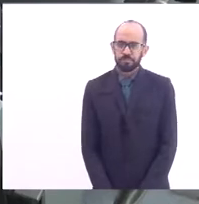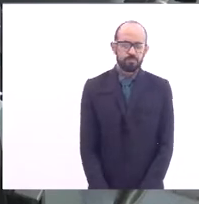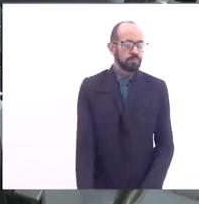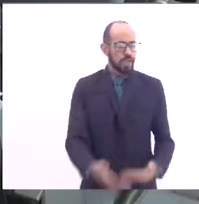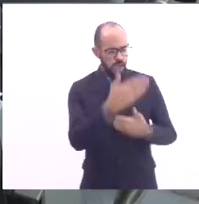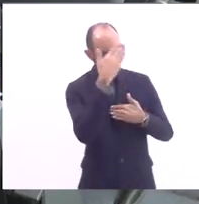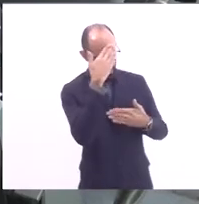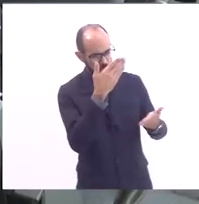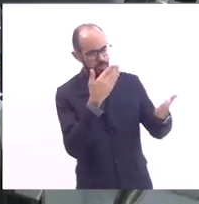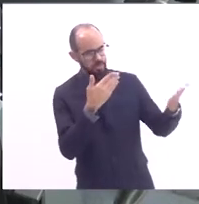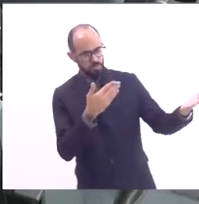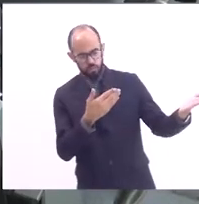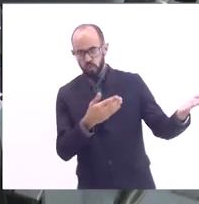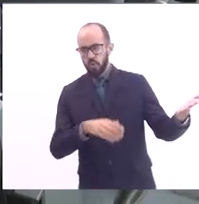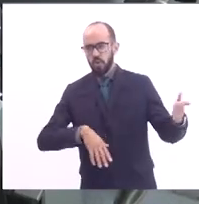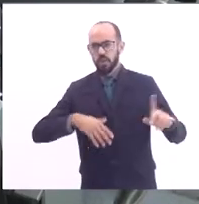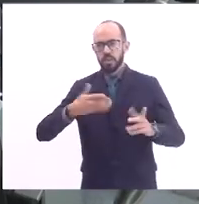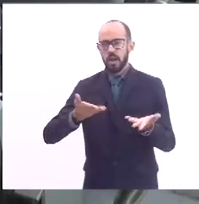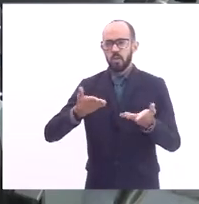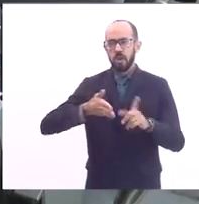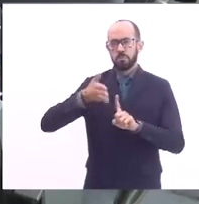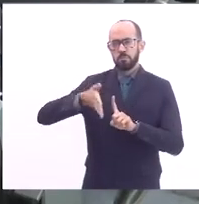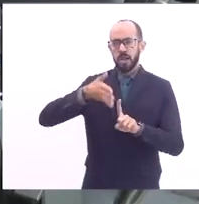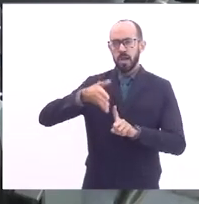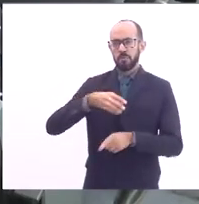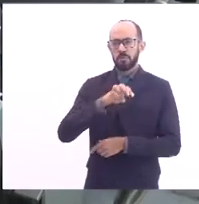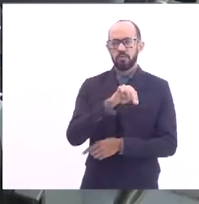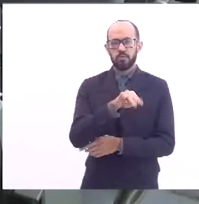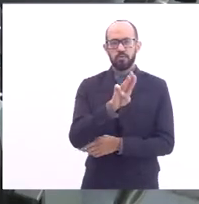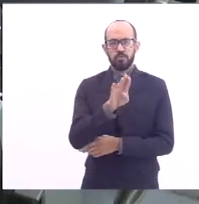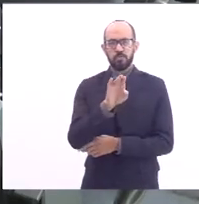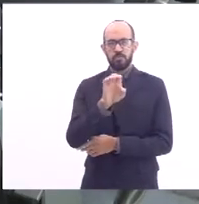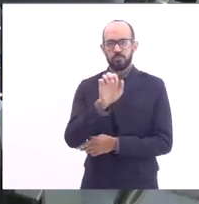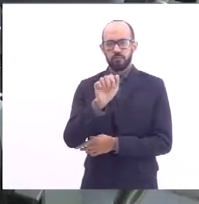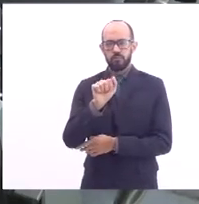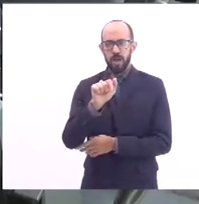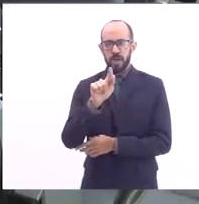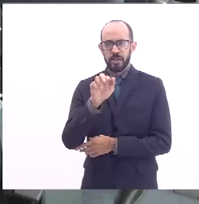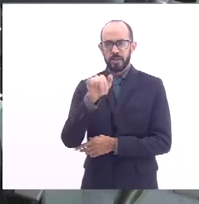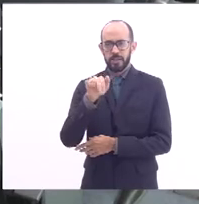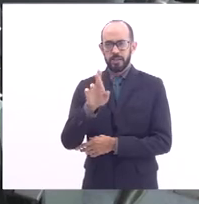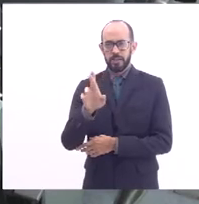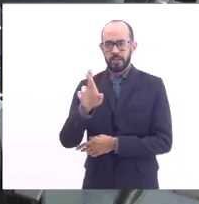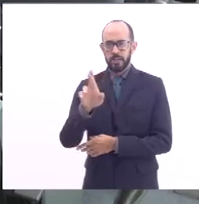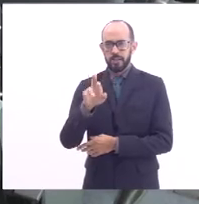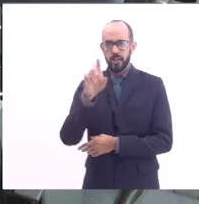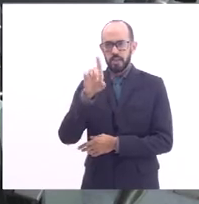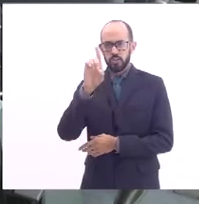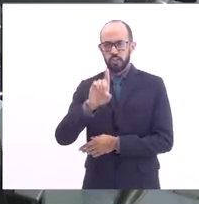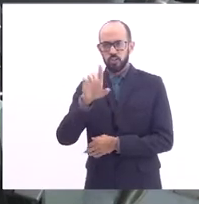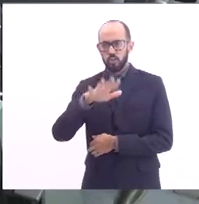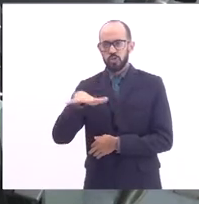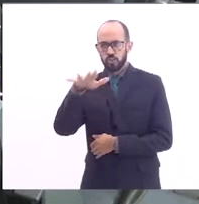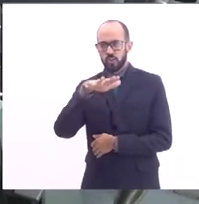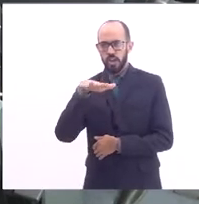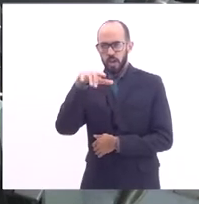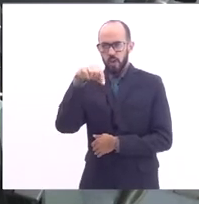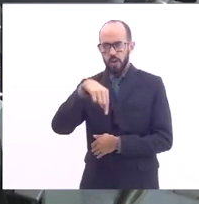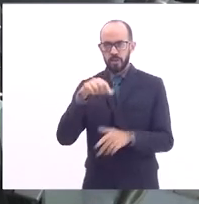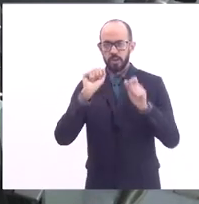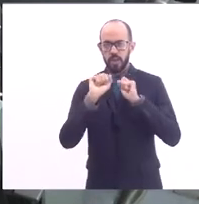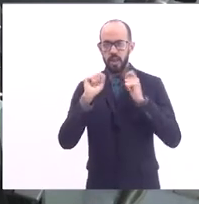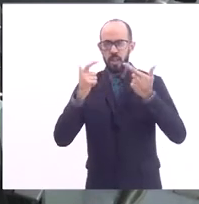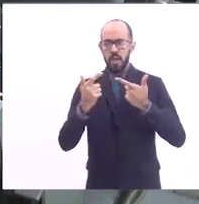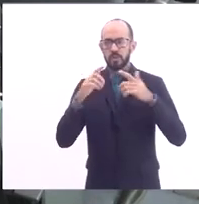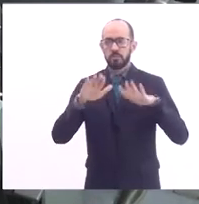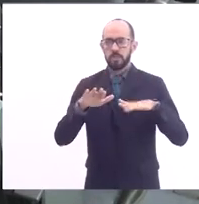Agradecer e passar a palavra para o Dr. Wagner Victor, que não só é diretor-geral aqui na Assembleia